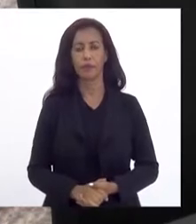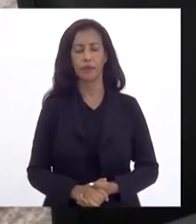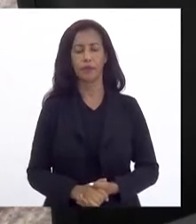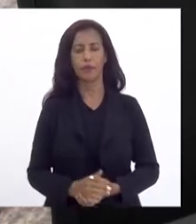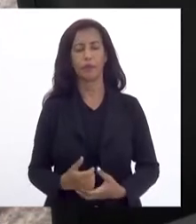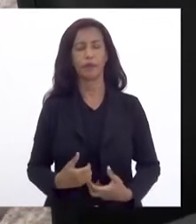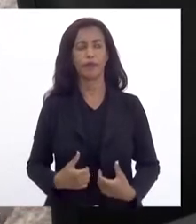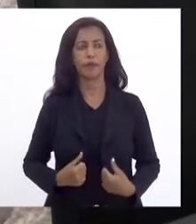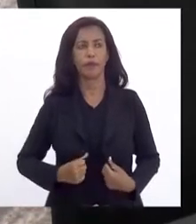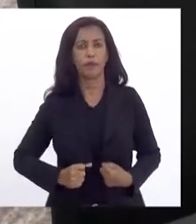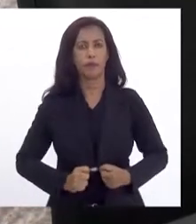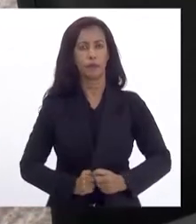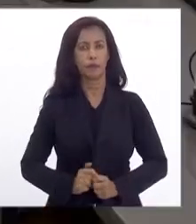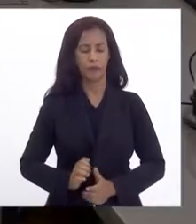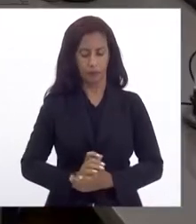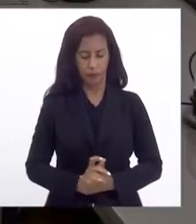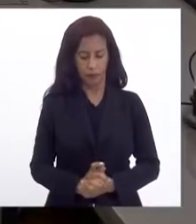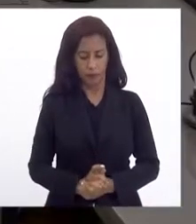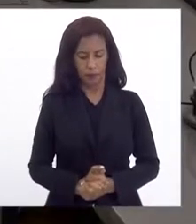Senhor presidente,